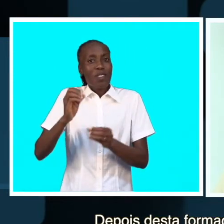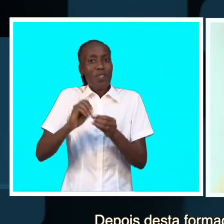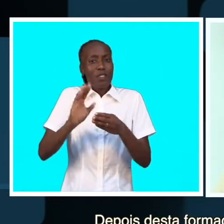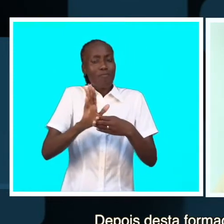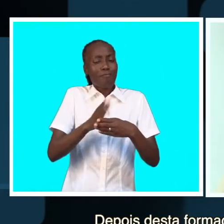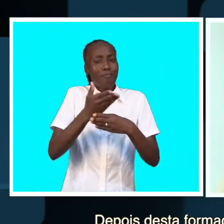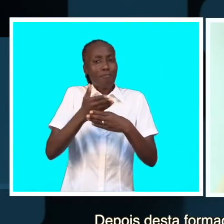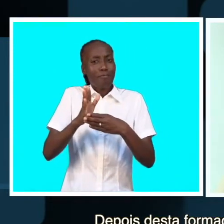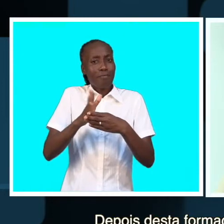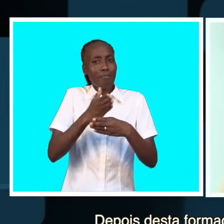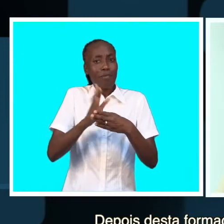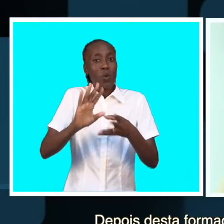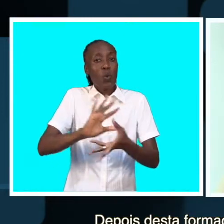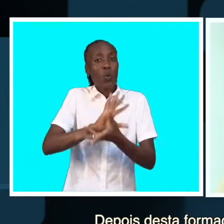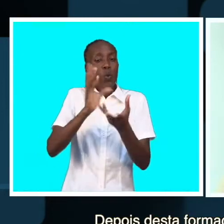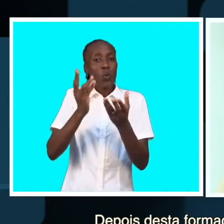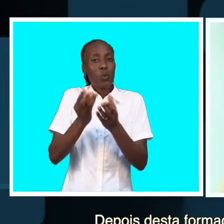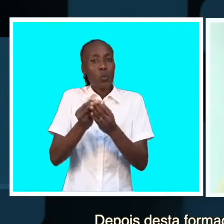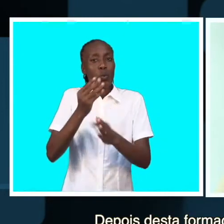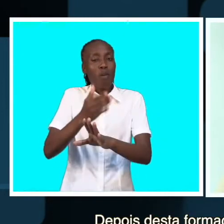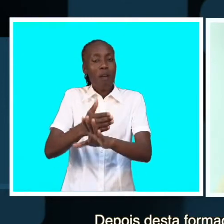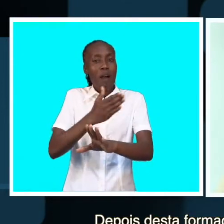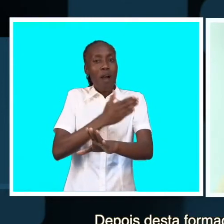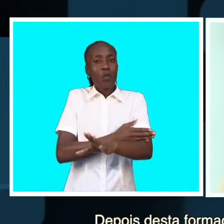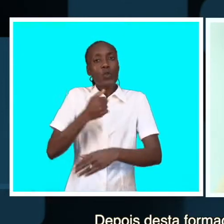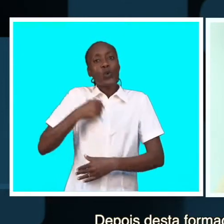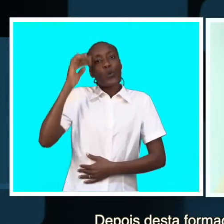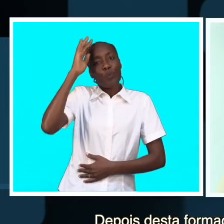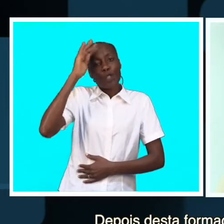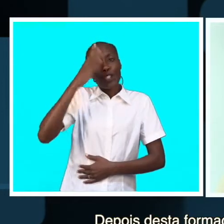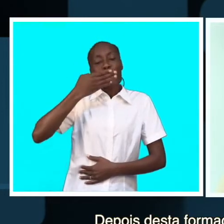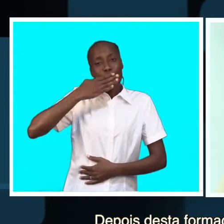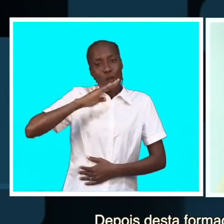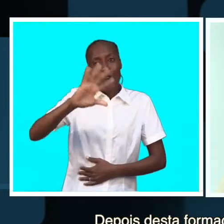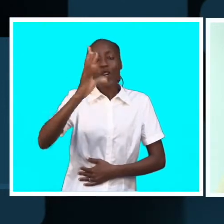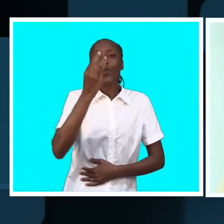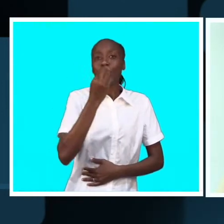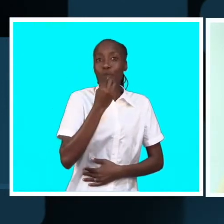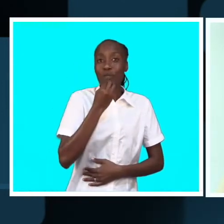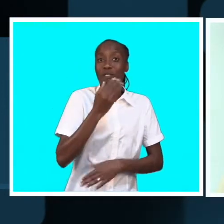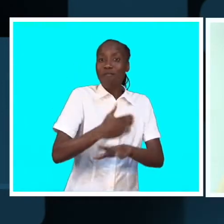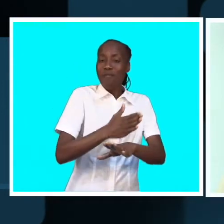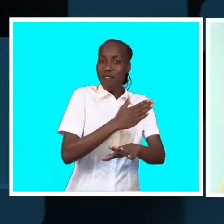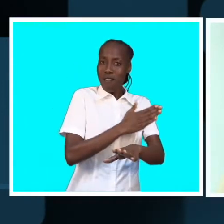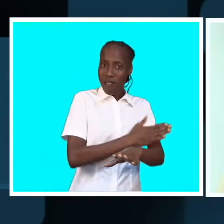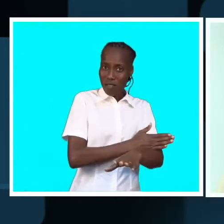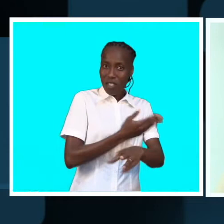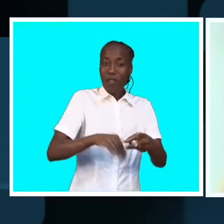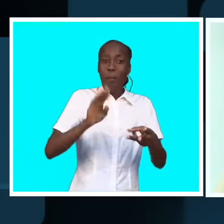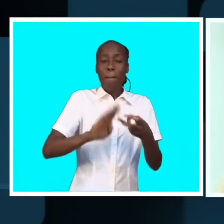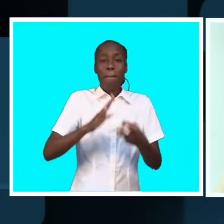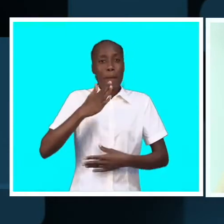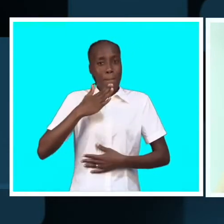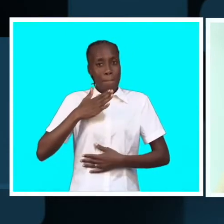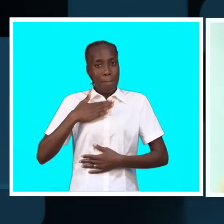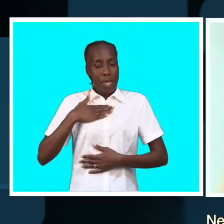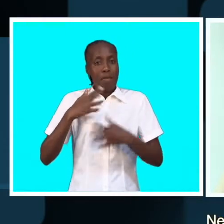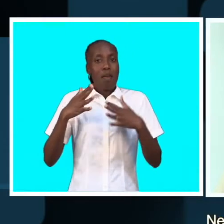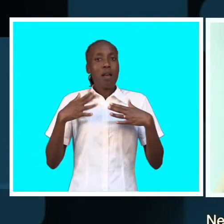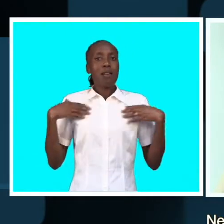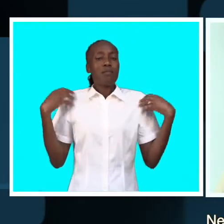corrigir tudo aquilo que eu considerava como fosse melhores alimentos, melhores pratos para a minha